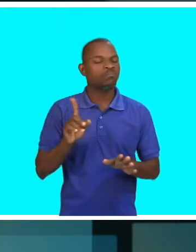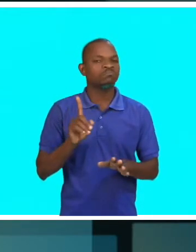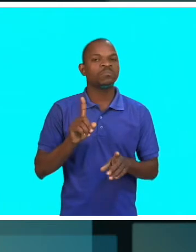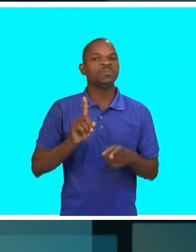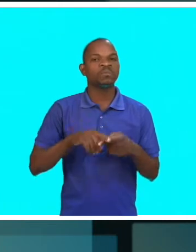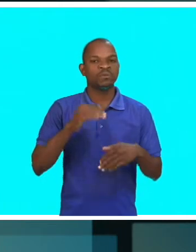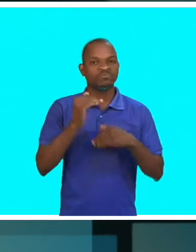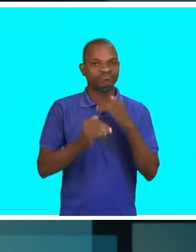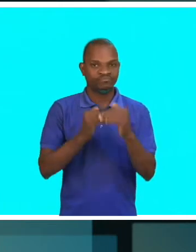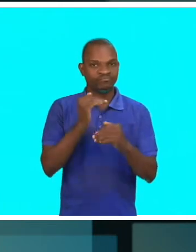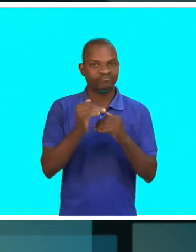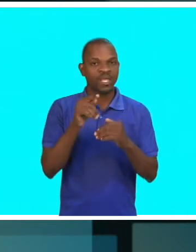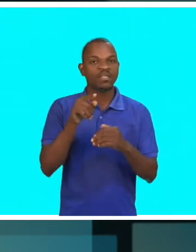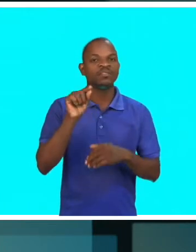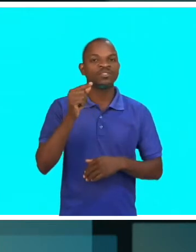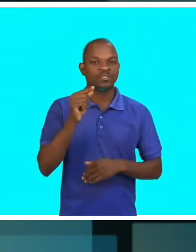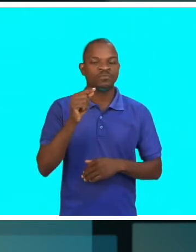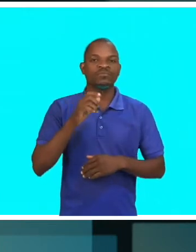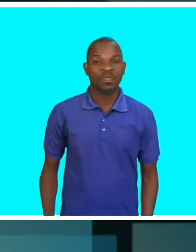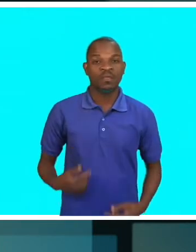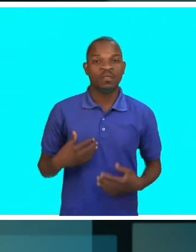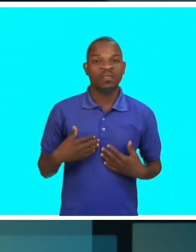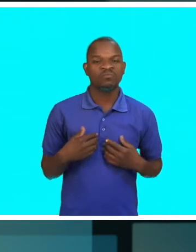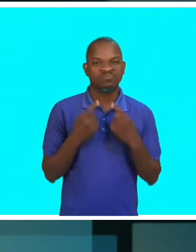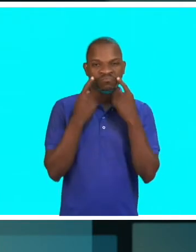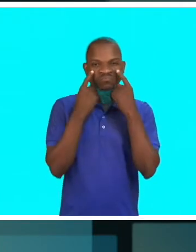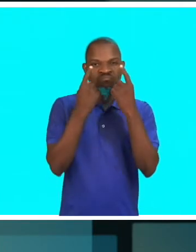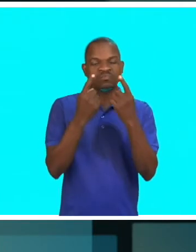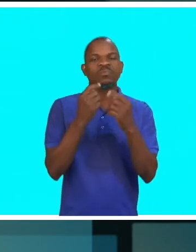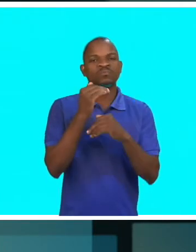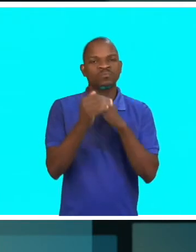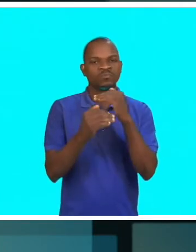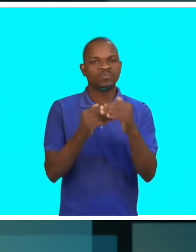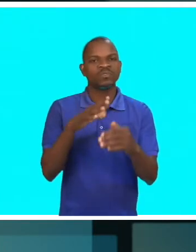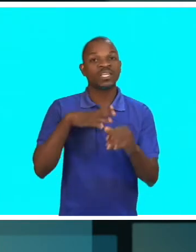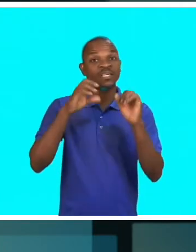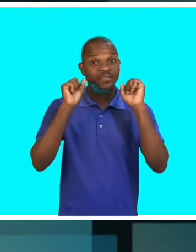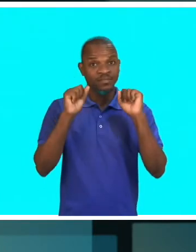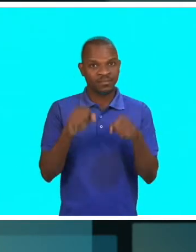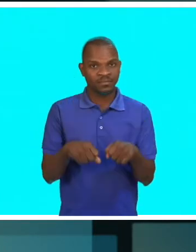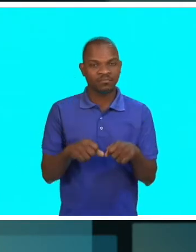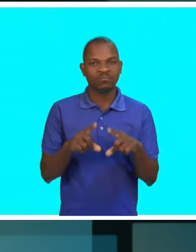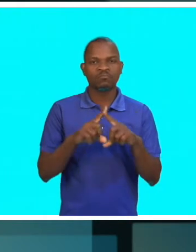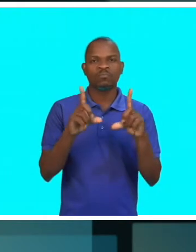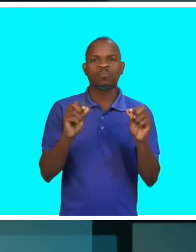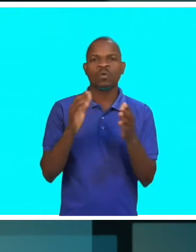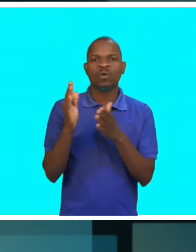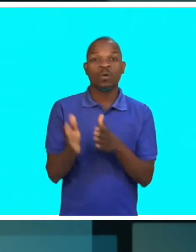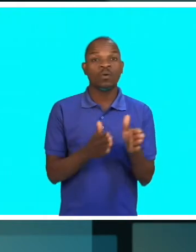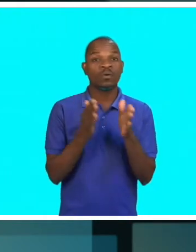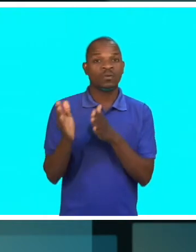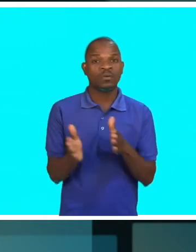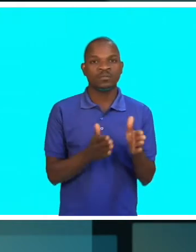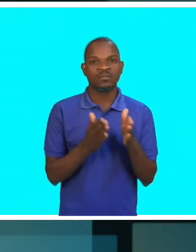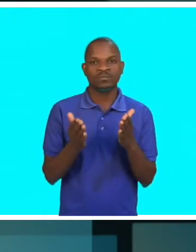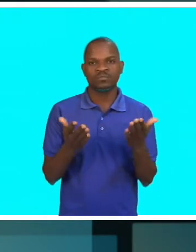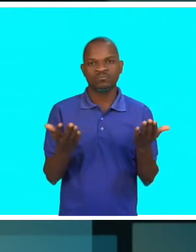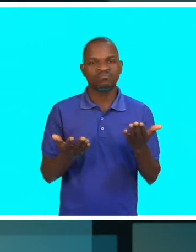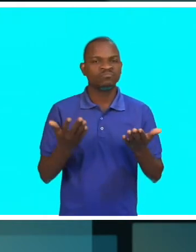crescimento que esta vila está a registrar. Vejo que há algum desenvolvimento em termos de organização